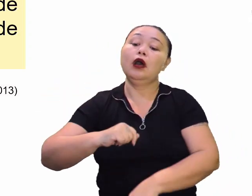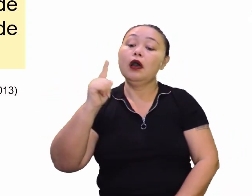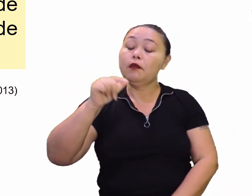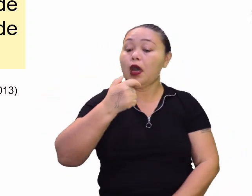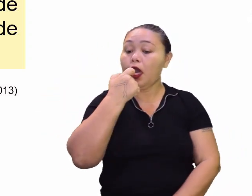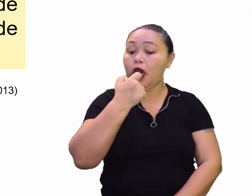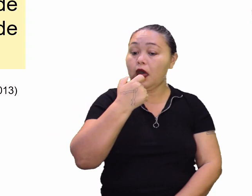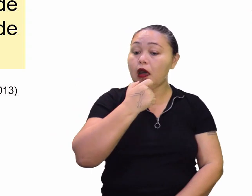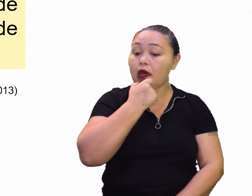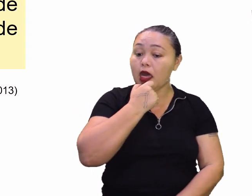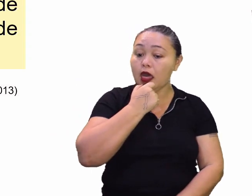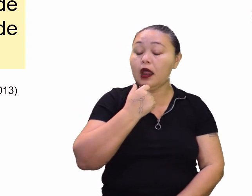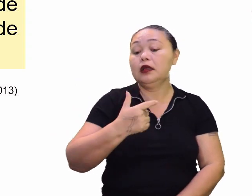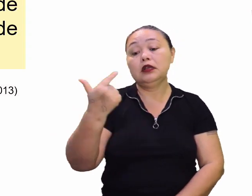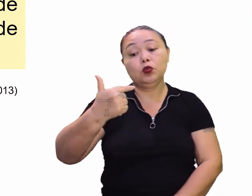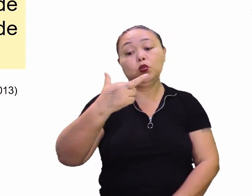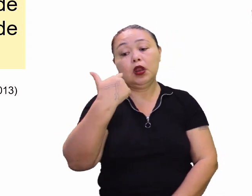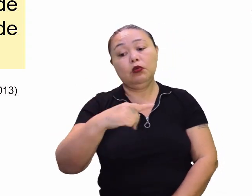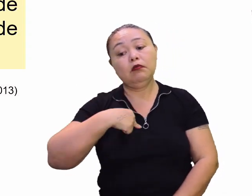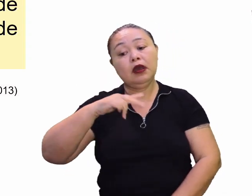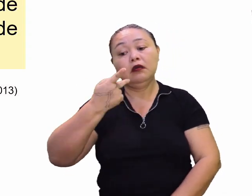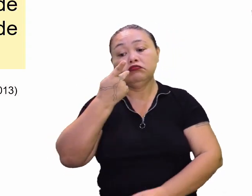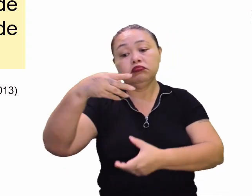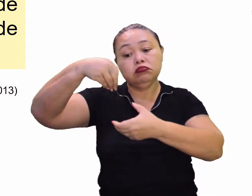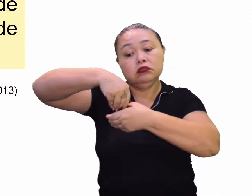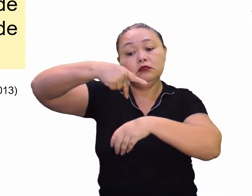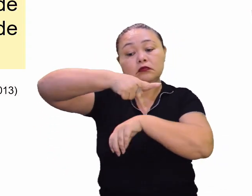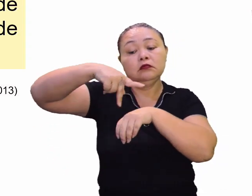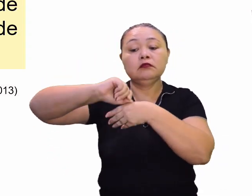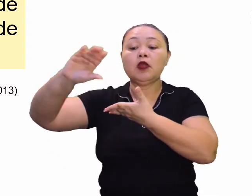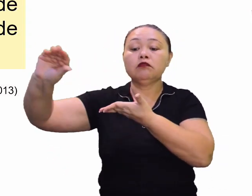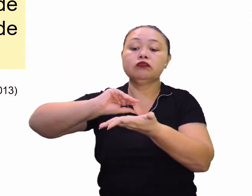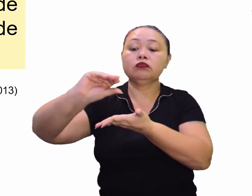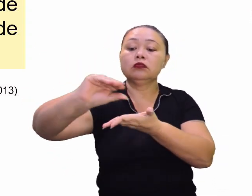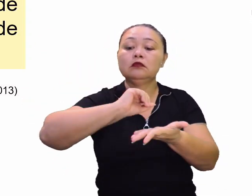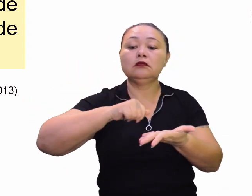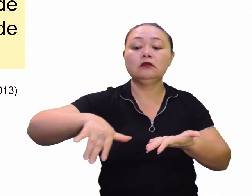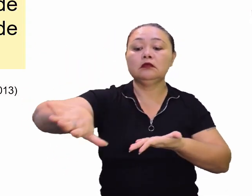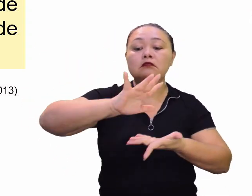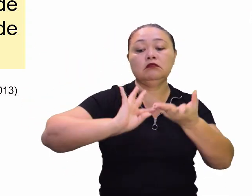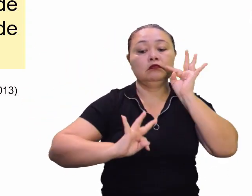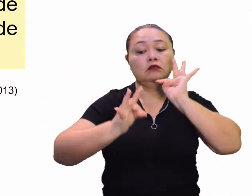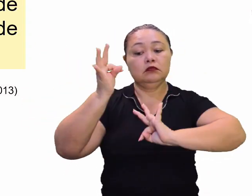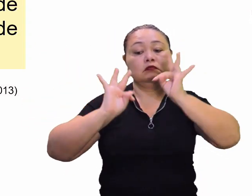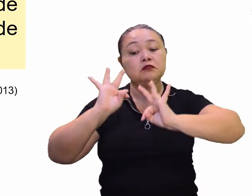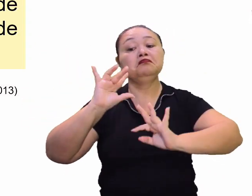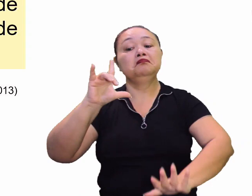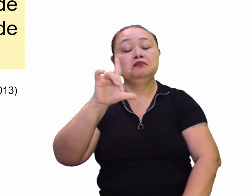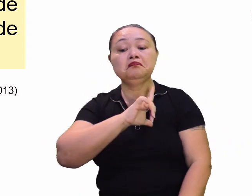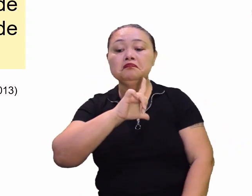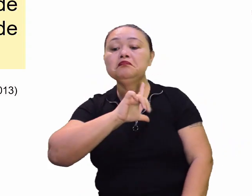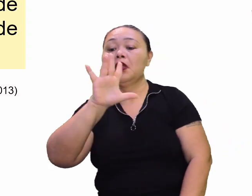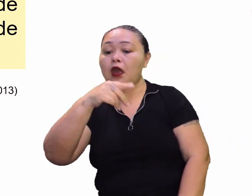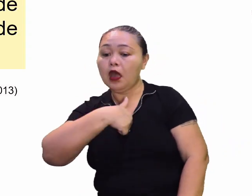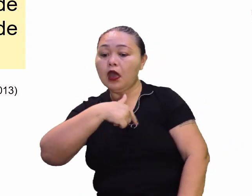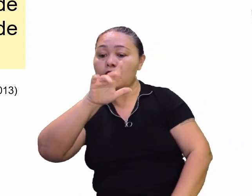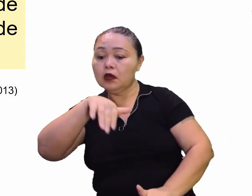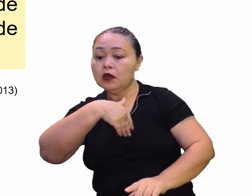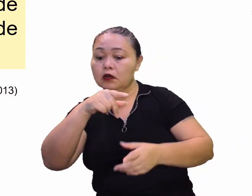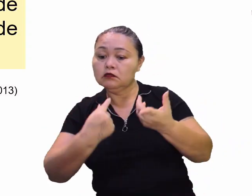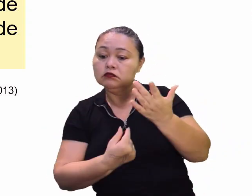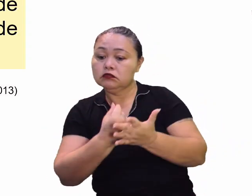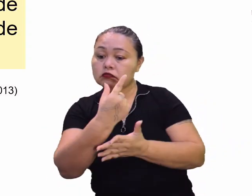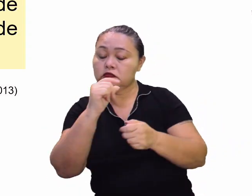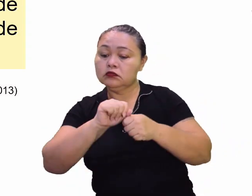segunda língua mais falada. Então, e também investem muito no setor de tecnologia, por isso que são destaque na